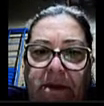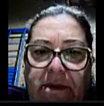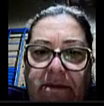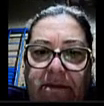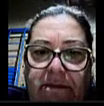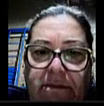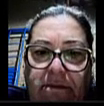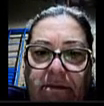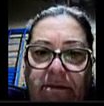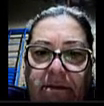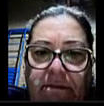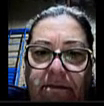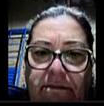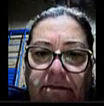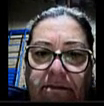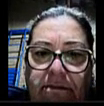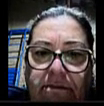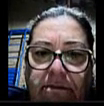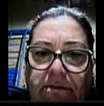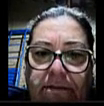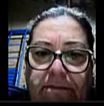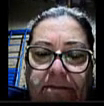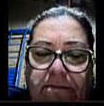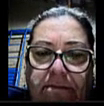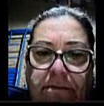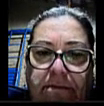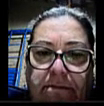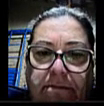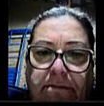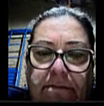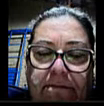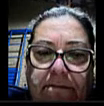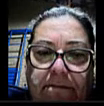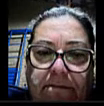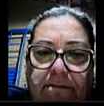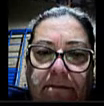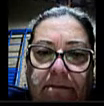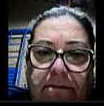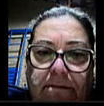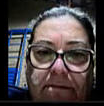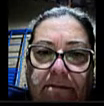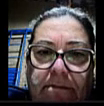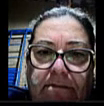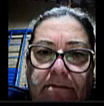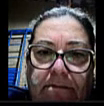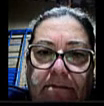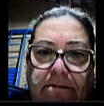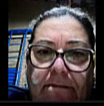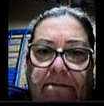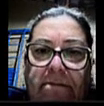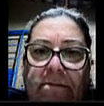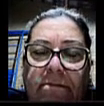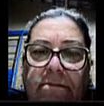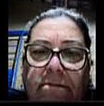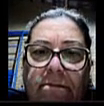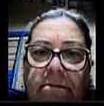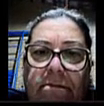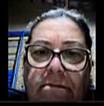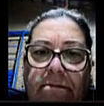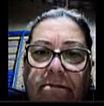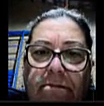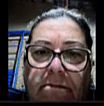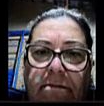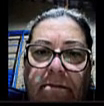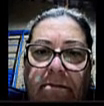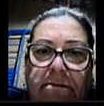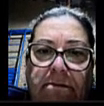participar da aula para apresentar junto com a gente, então hoje vamos, nós três, conversarmos com vocês. A gente vai falar um pouquinho